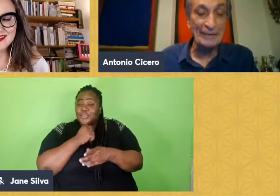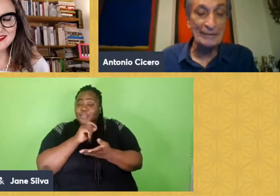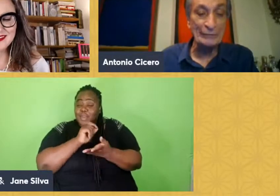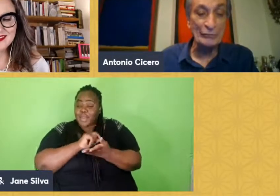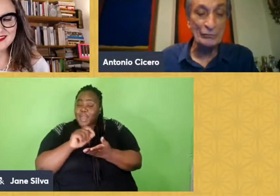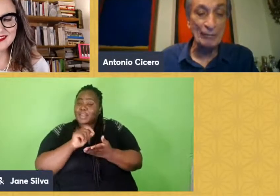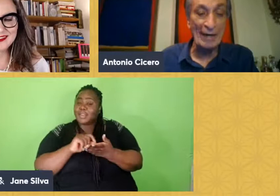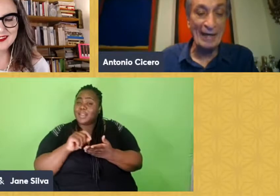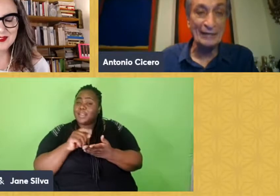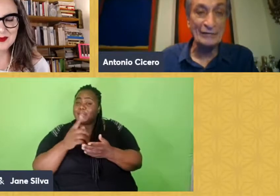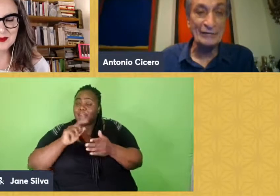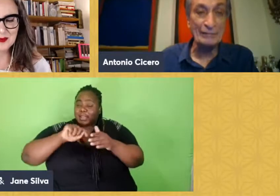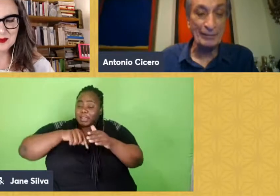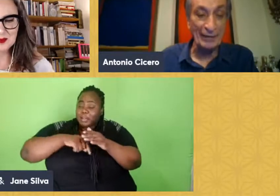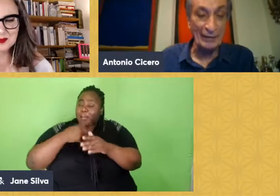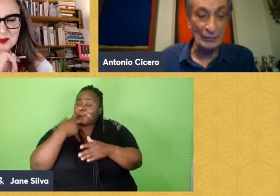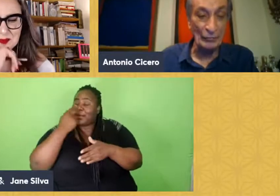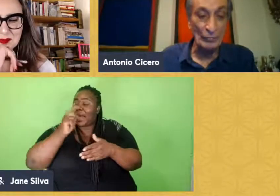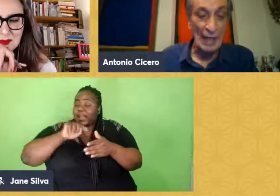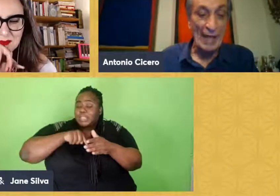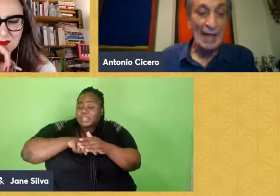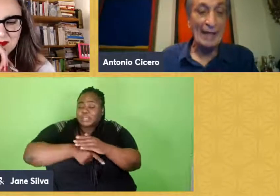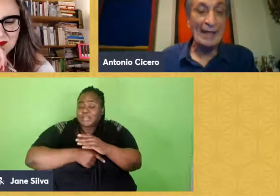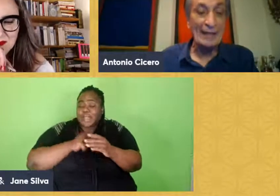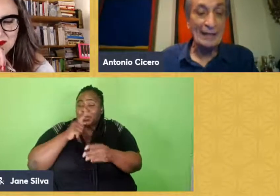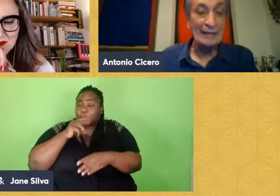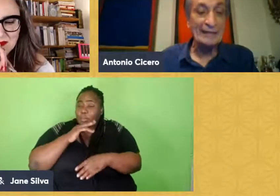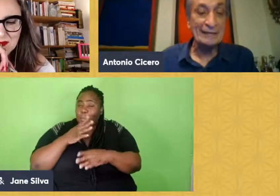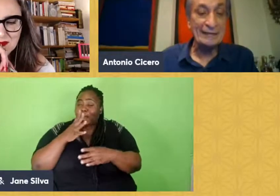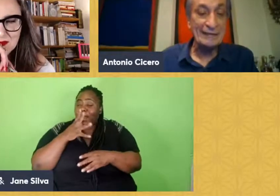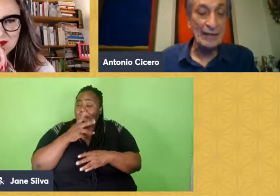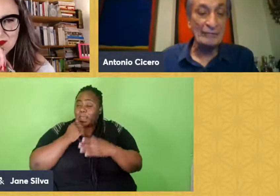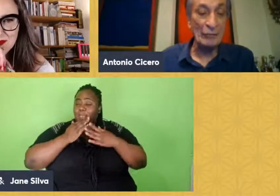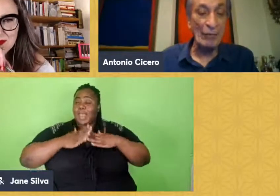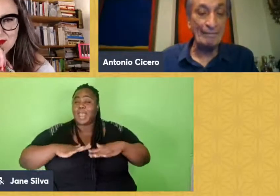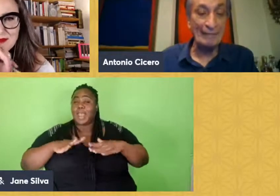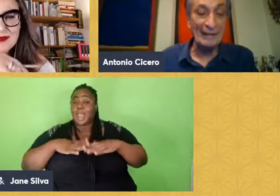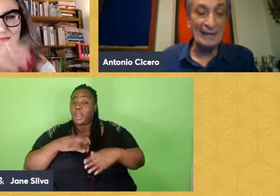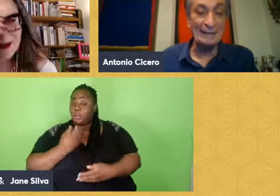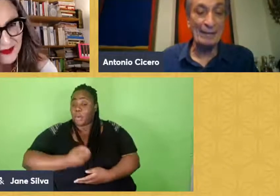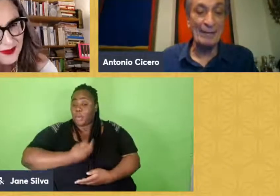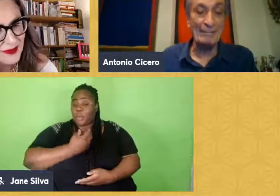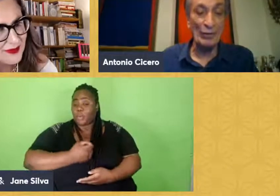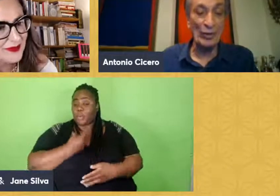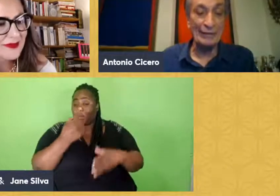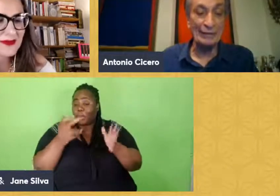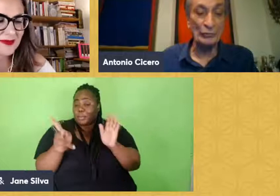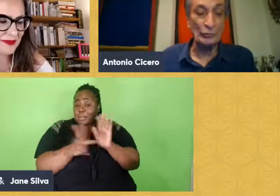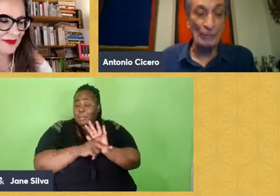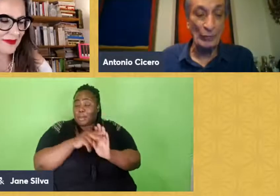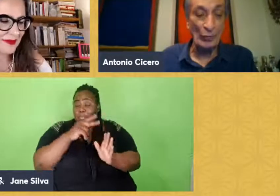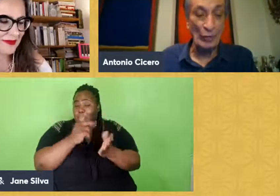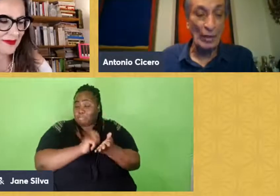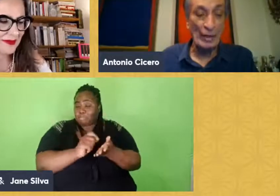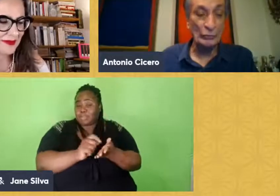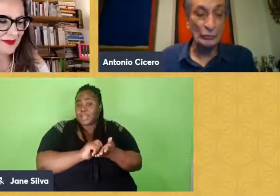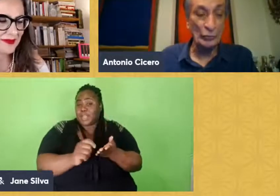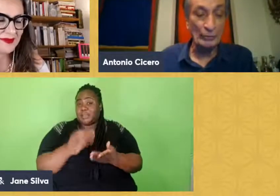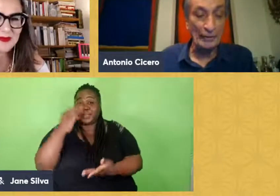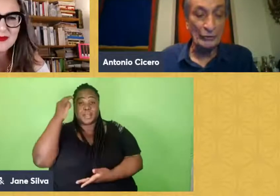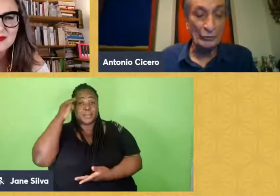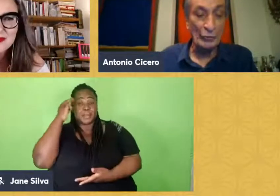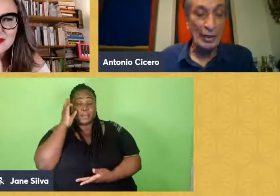nos abismos do mar despencam. Ele é que se escreve com a pena da memória, do amor,